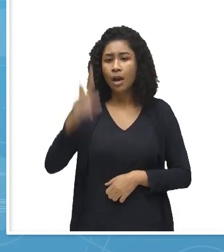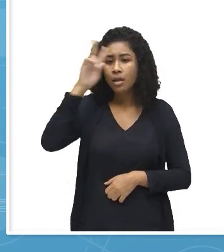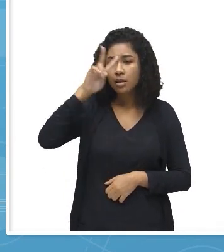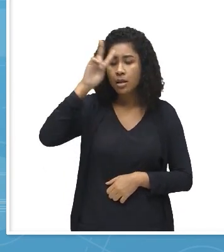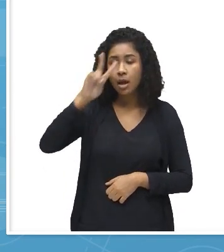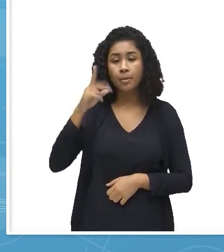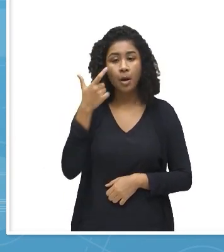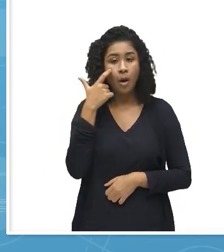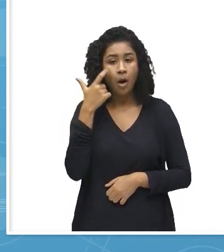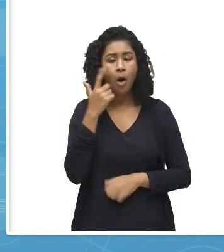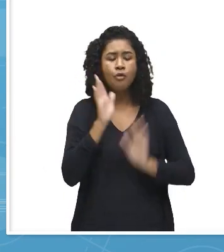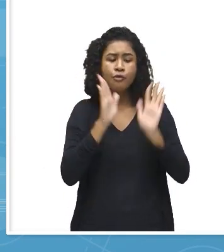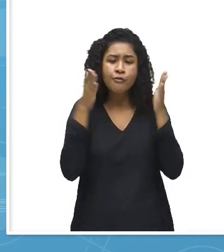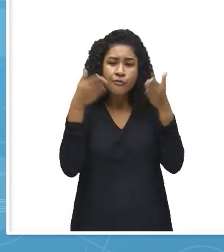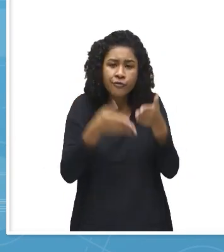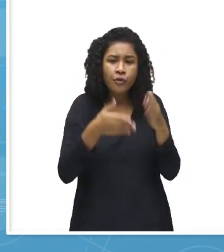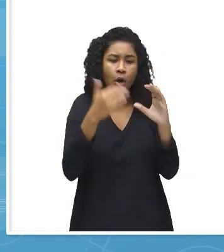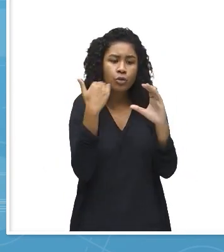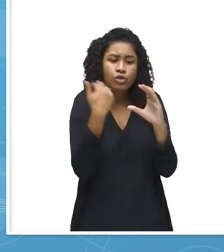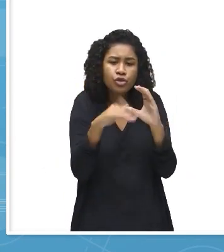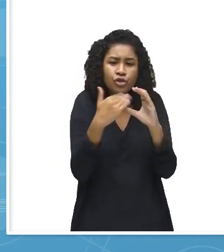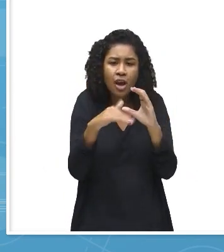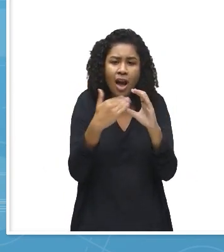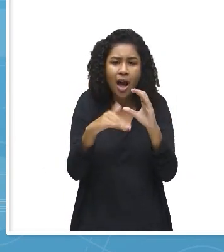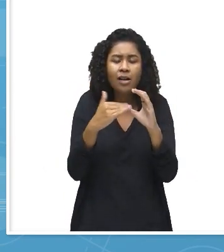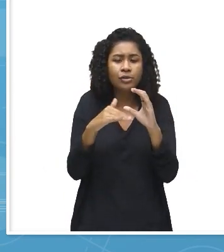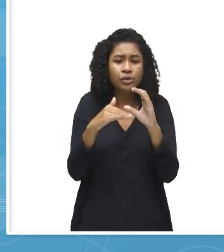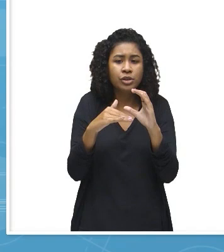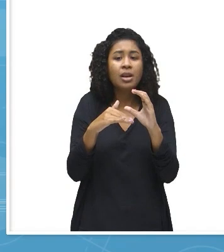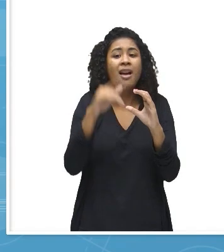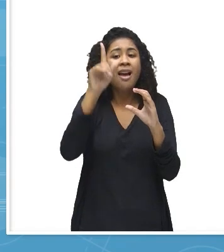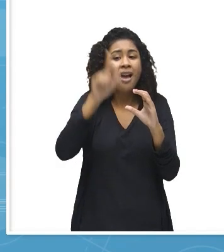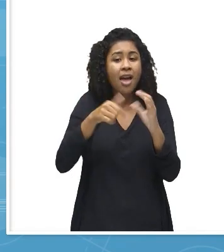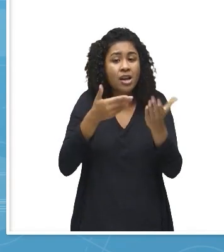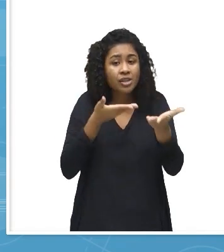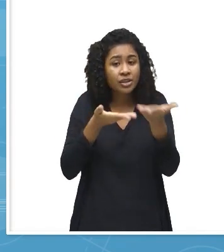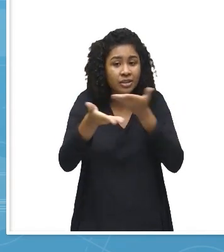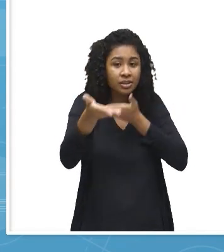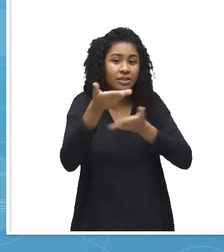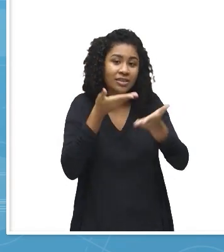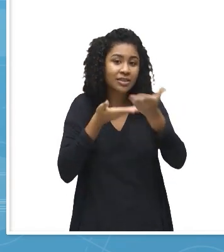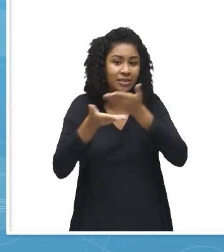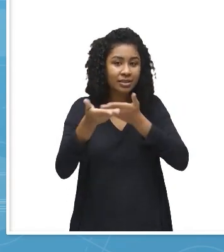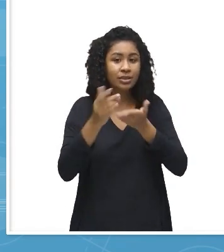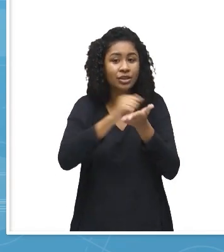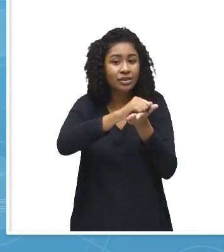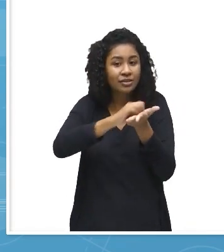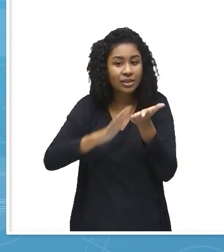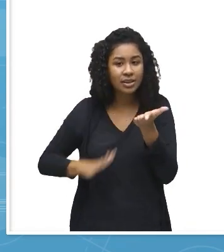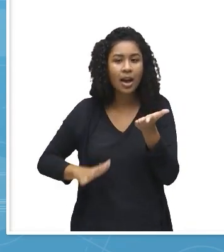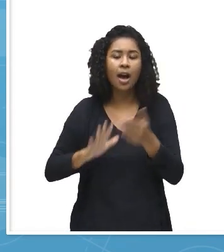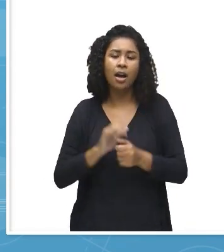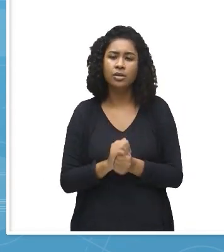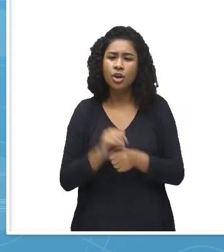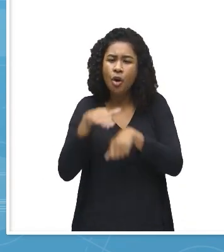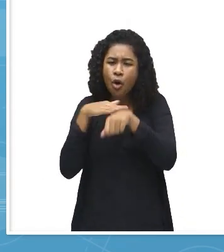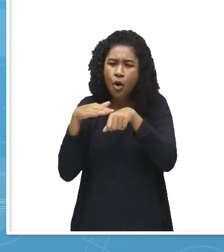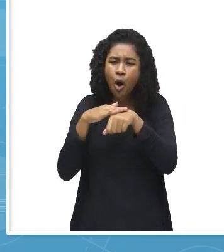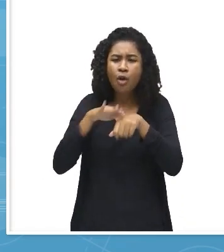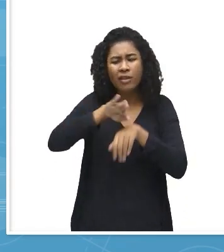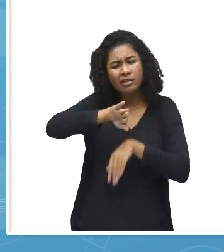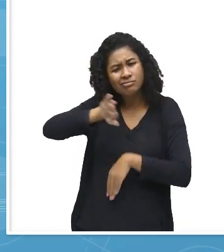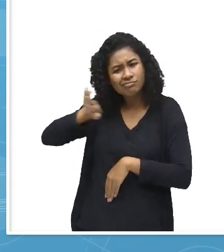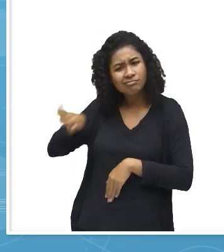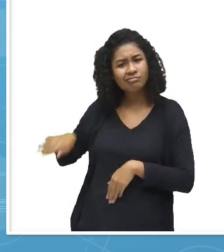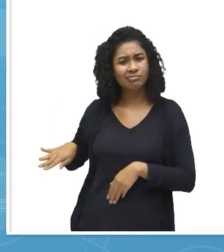aí. Eu sei que vocês querem conversar, mas vamos deixar o chat para esse momento, né, de interação, de tirar dúvidas, de participar